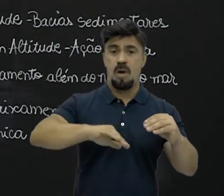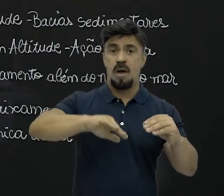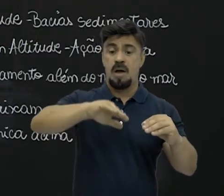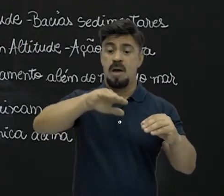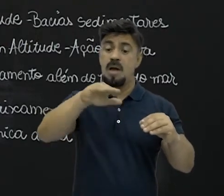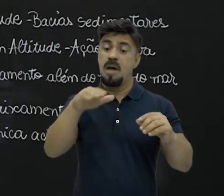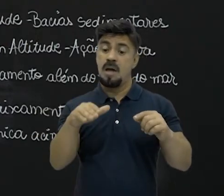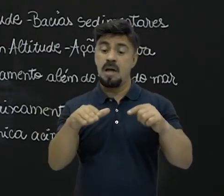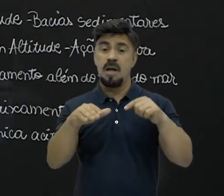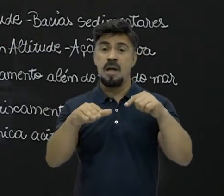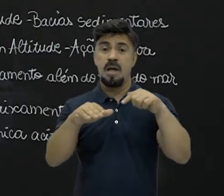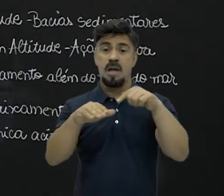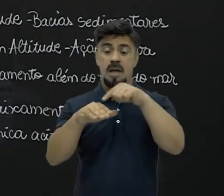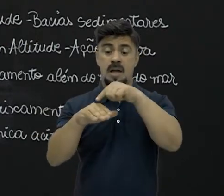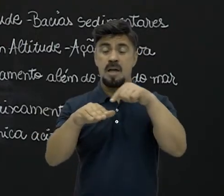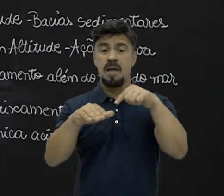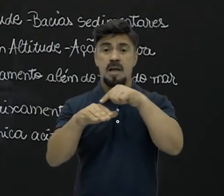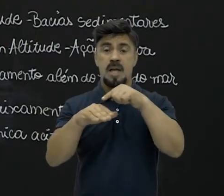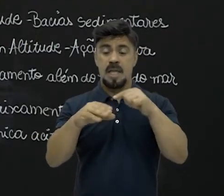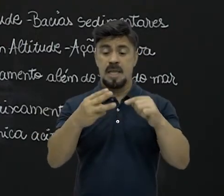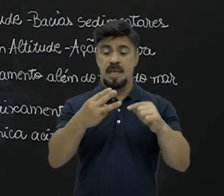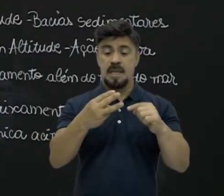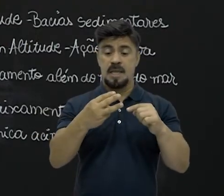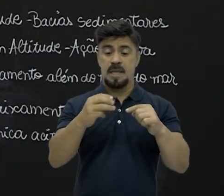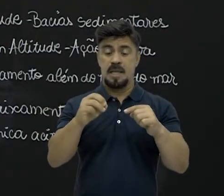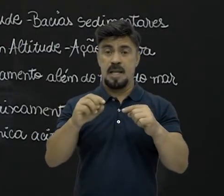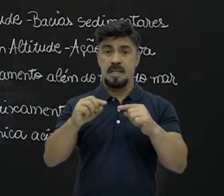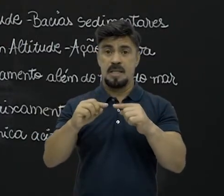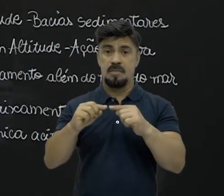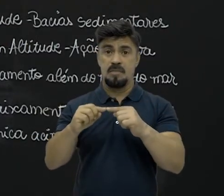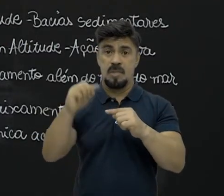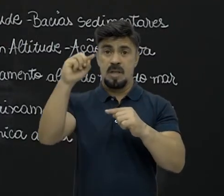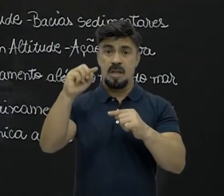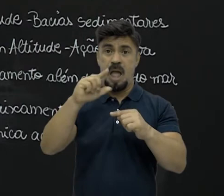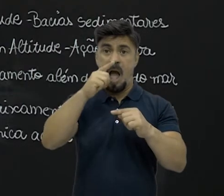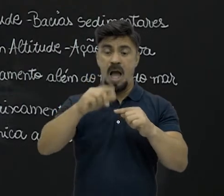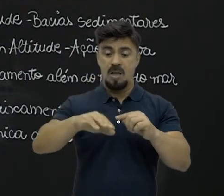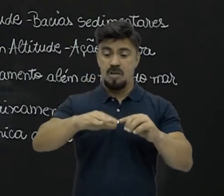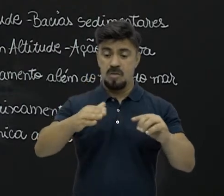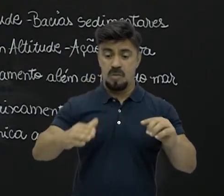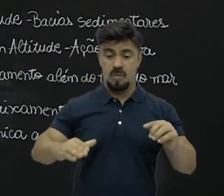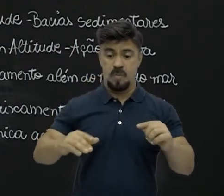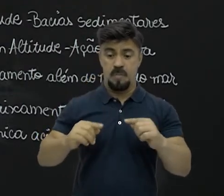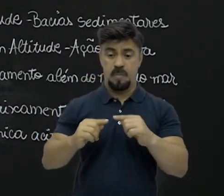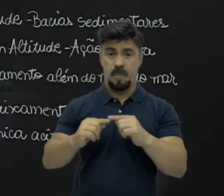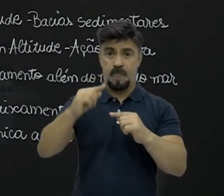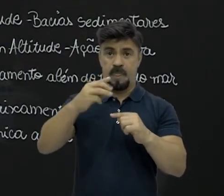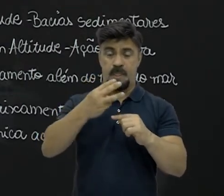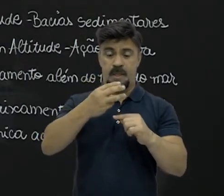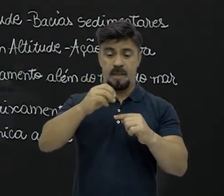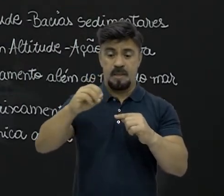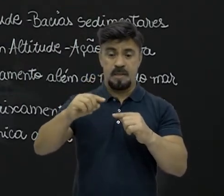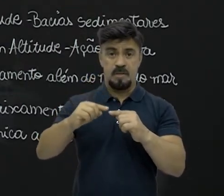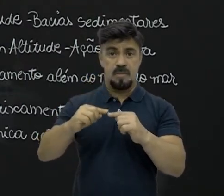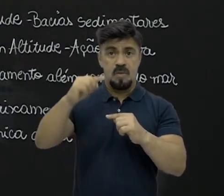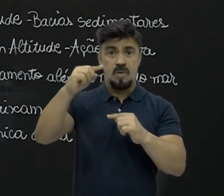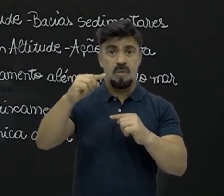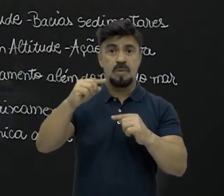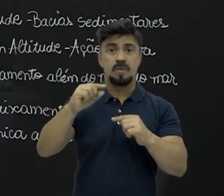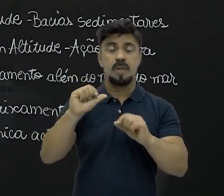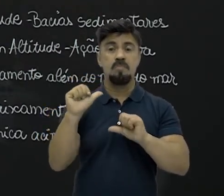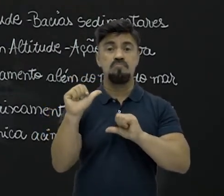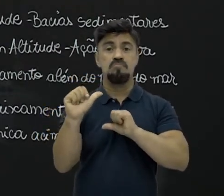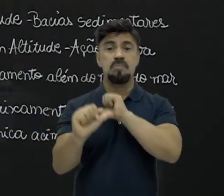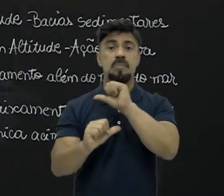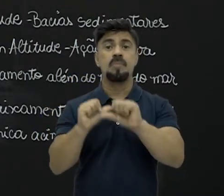passou dessas áreas de 300 metros acima do nível do mar, e é uma região mais planificada, que sofre agora, ao invés